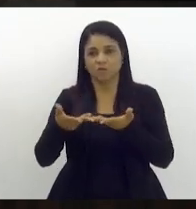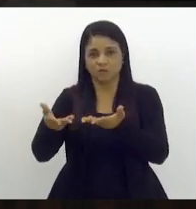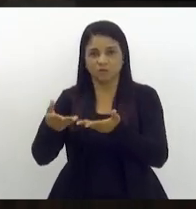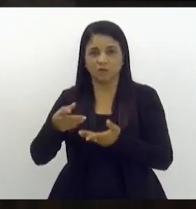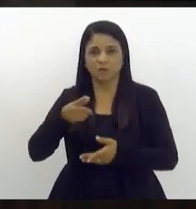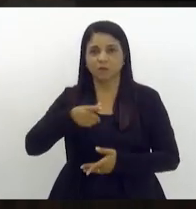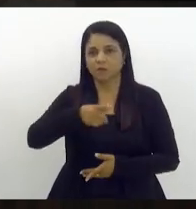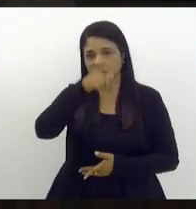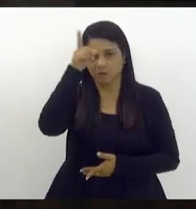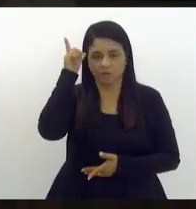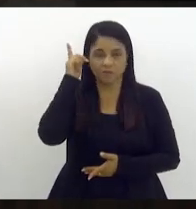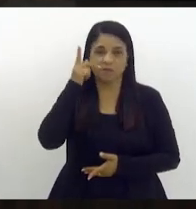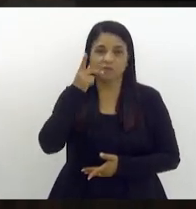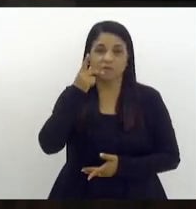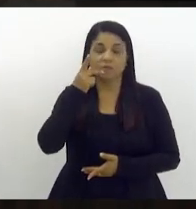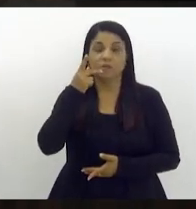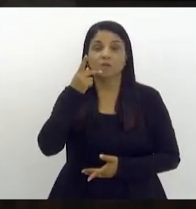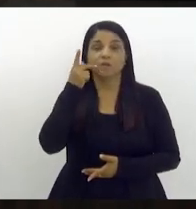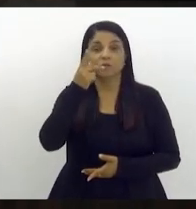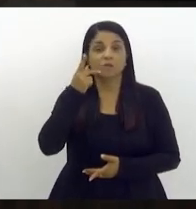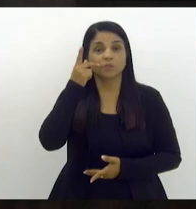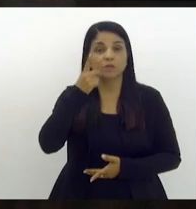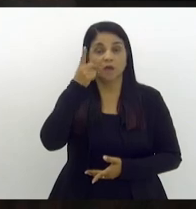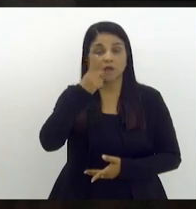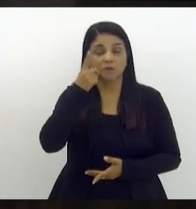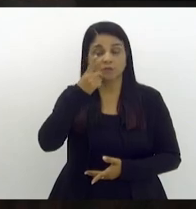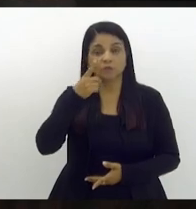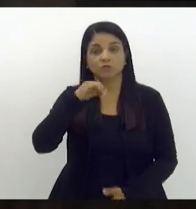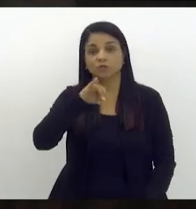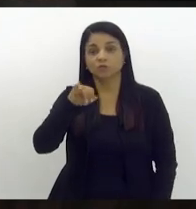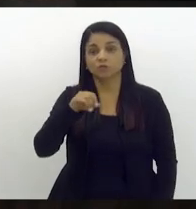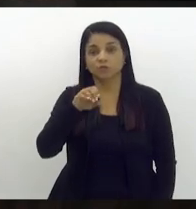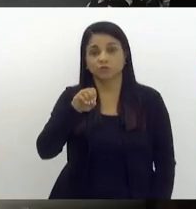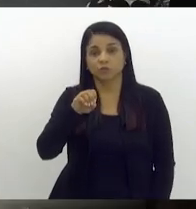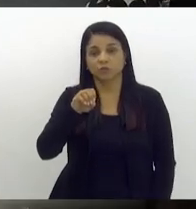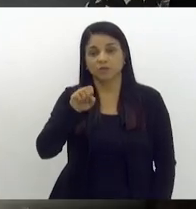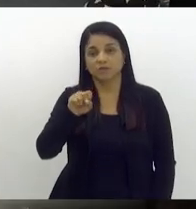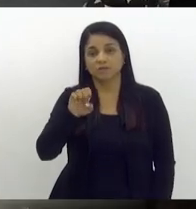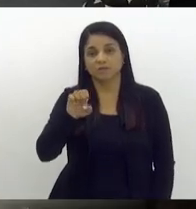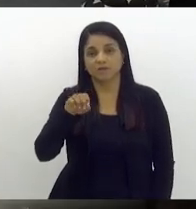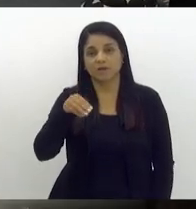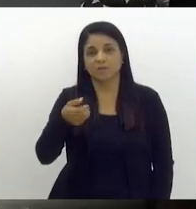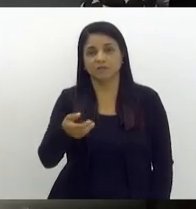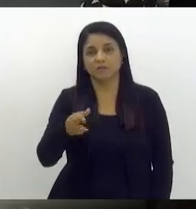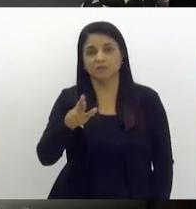deputado professor Josimar para assumir os trabalhos do expediente final.